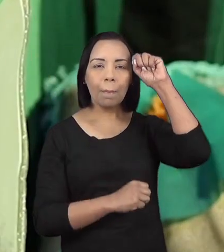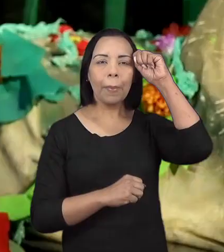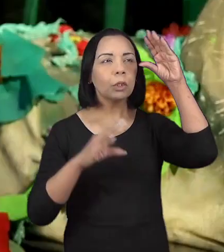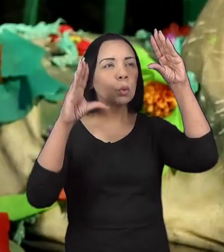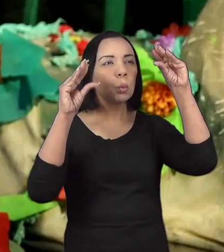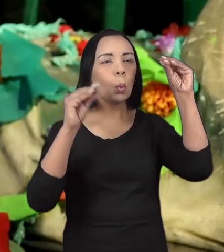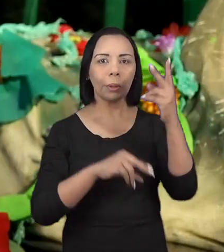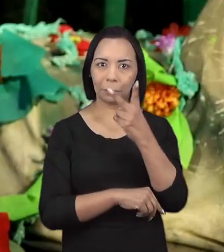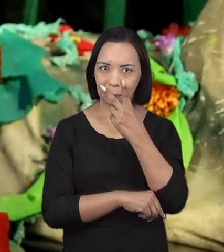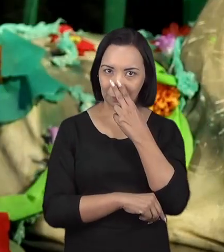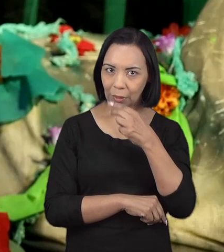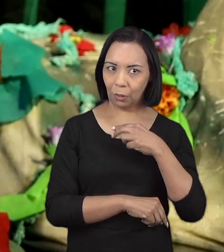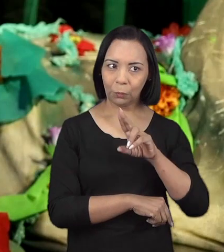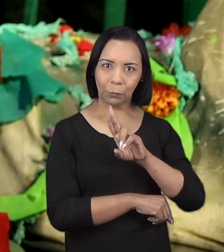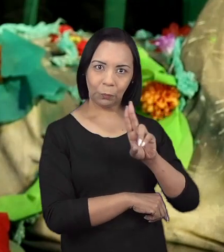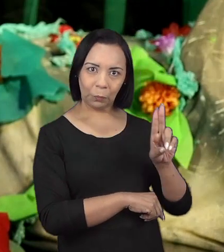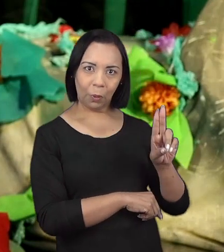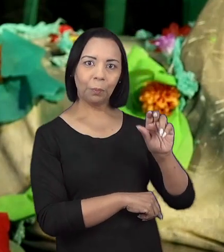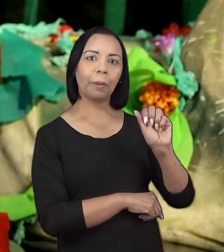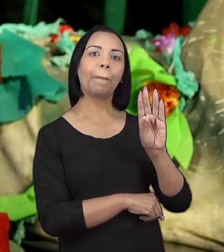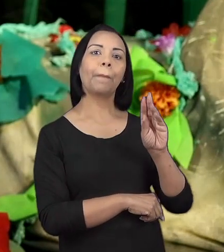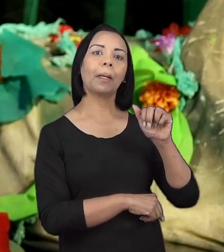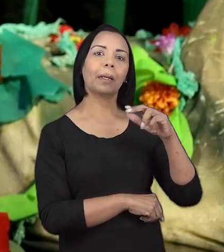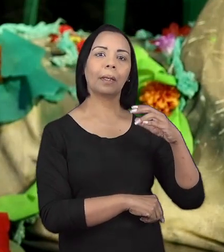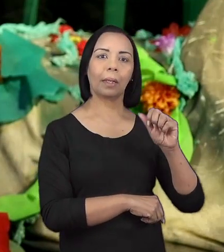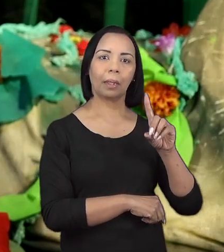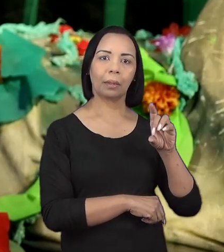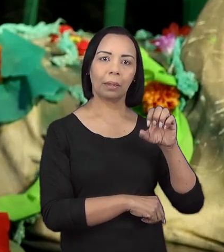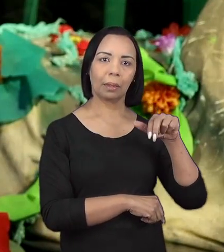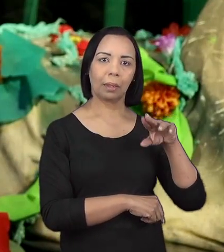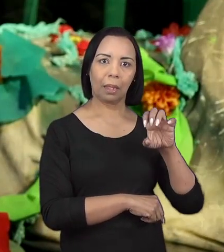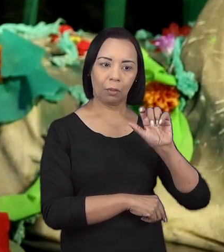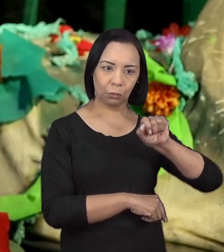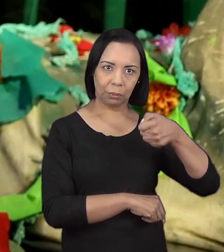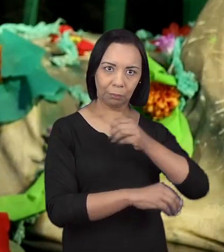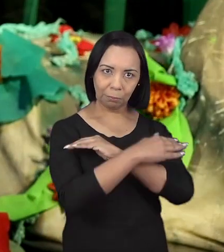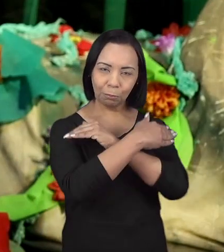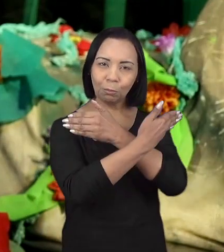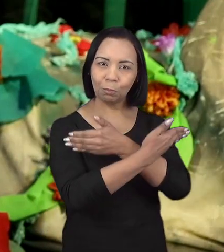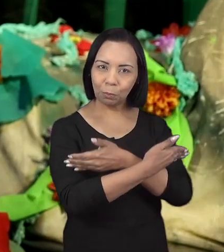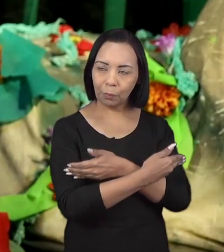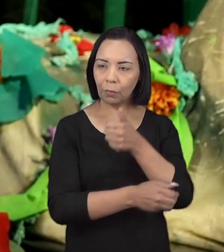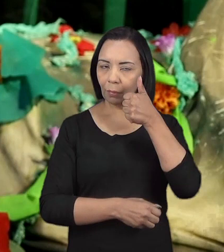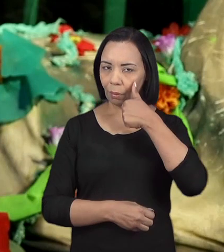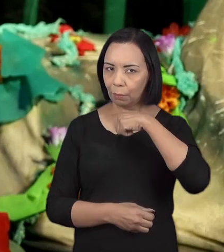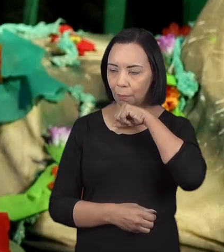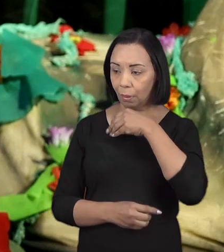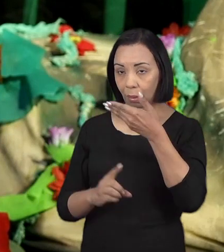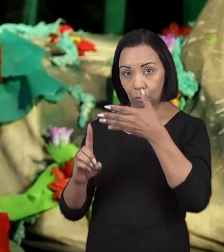a noite. Ela se chamava Branca de Neve. A mãe de Branca de Neve, uma bondosa